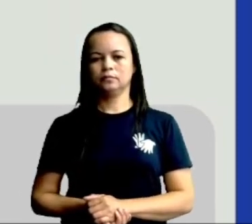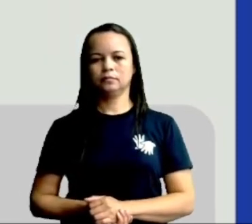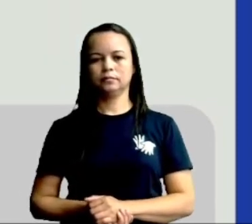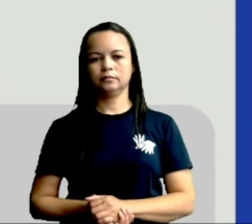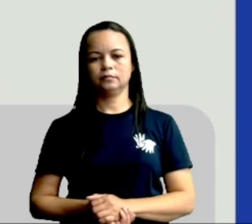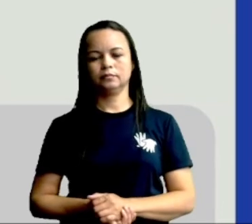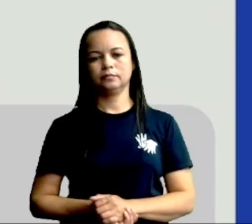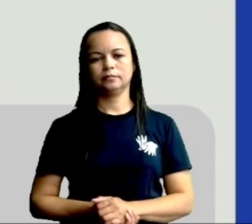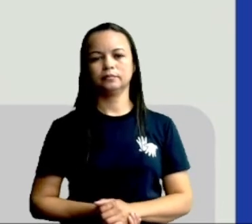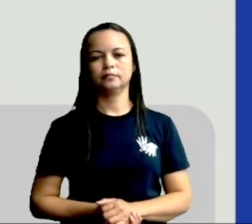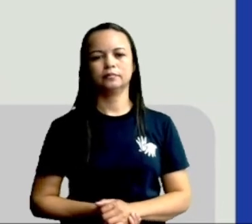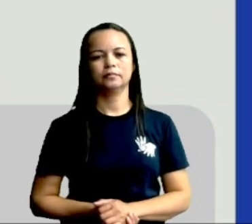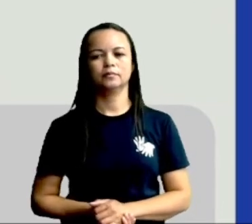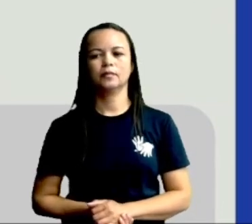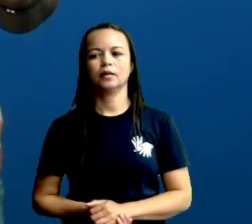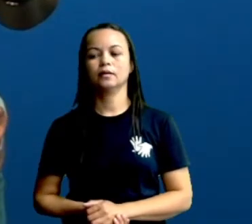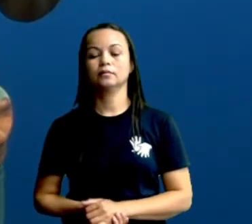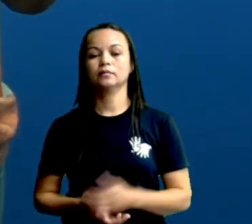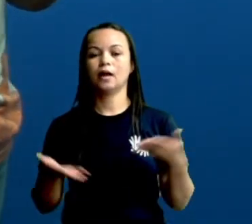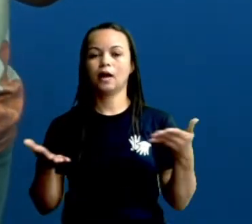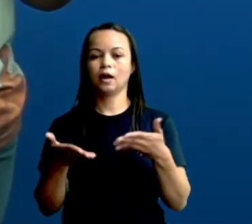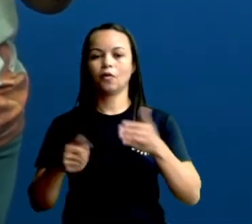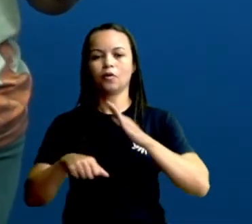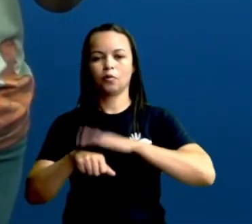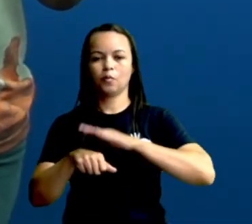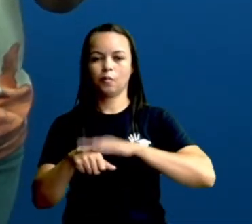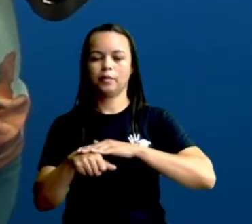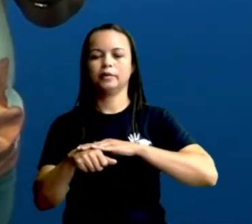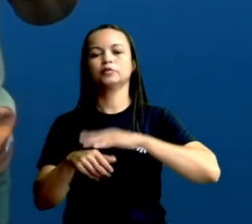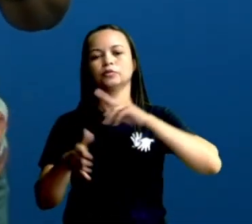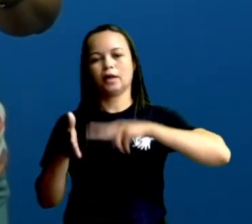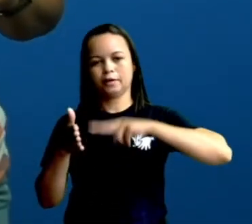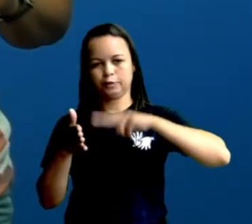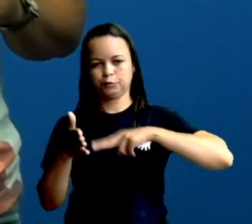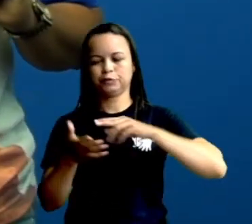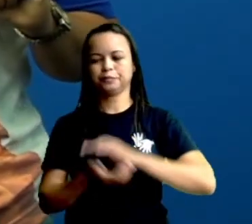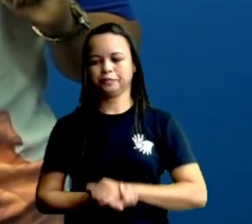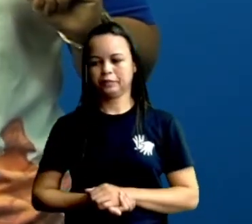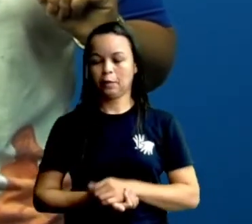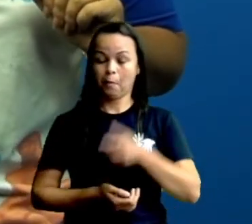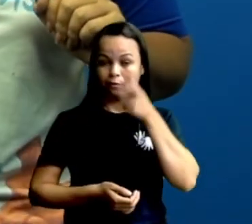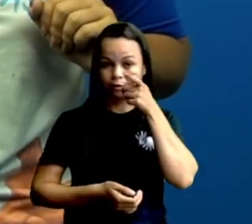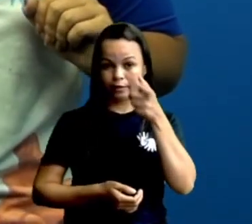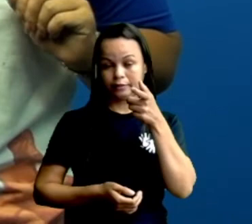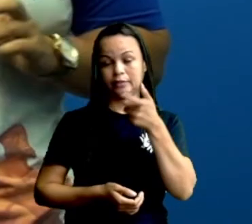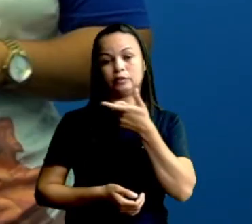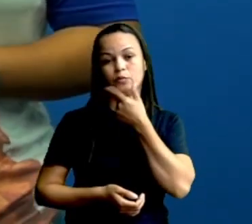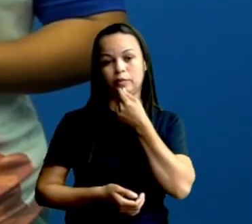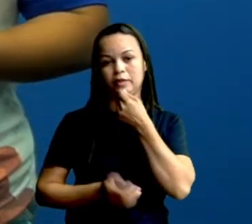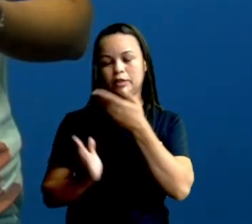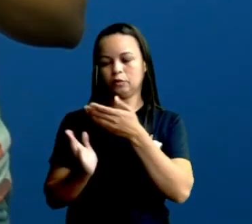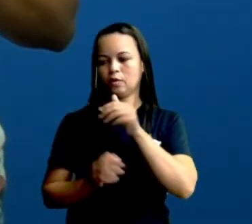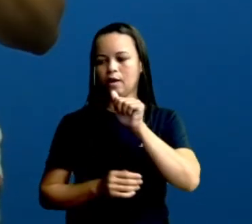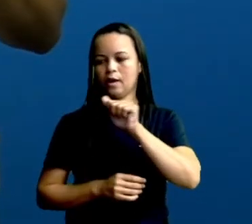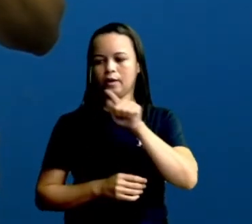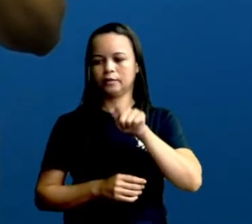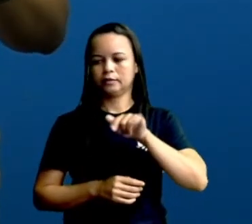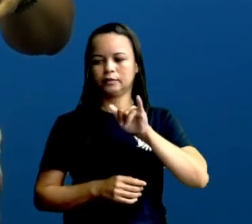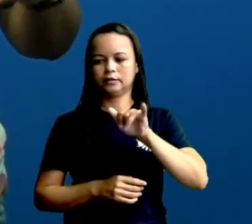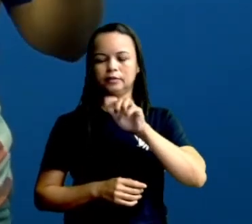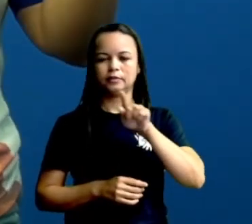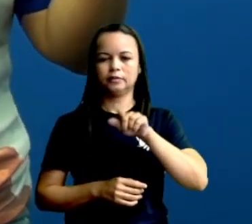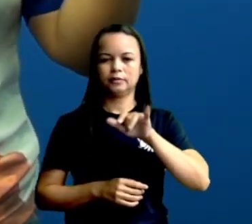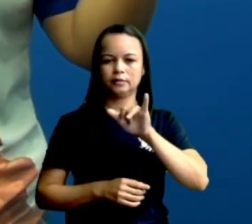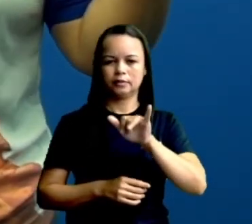E aí agora a gente vai para a nossa Hora da Leitura de leite É bem interessante a história de aziza Ele é um menino